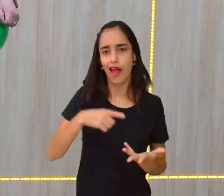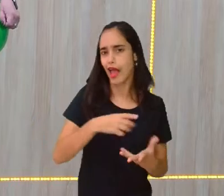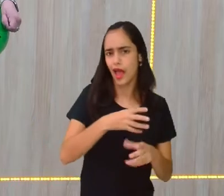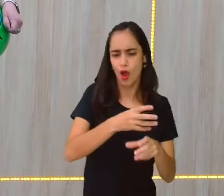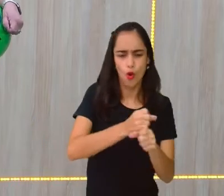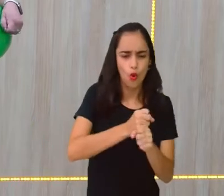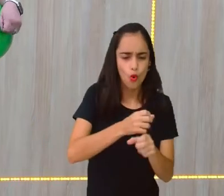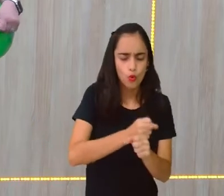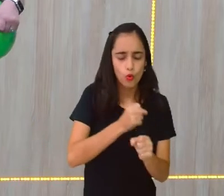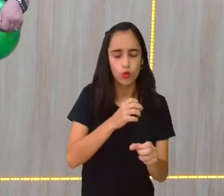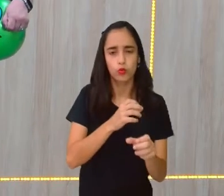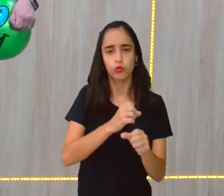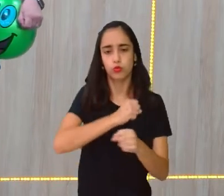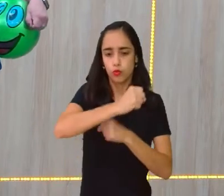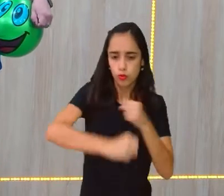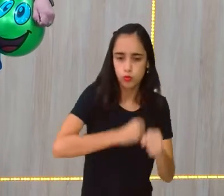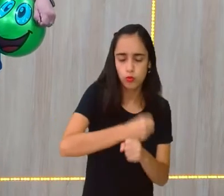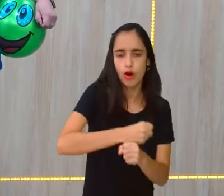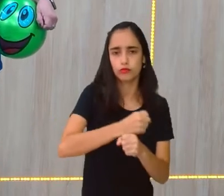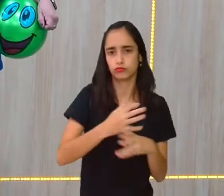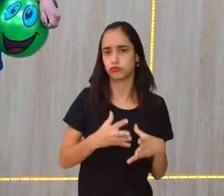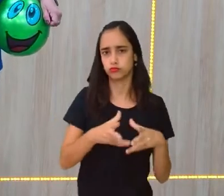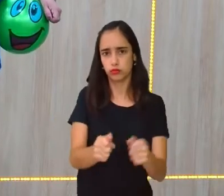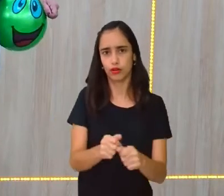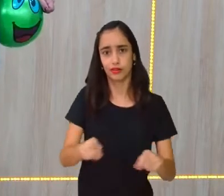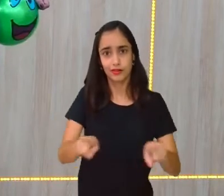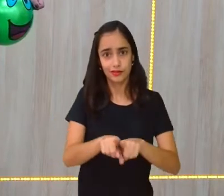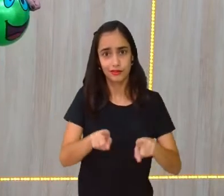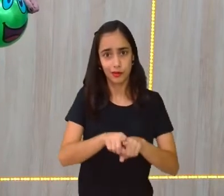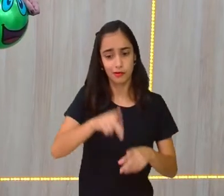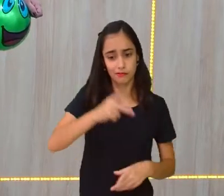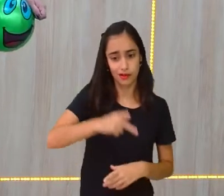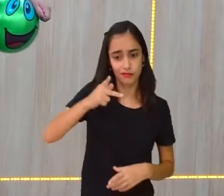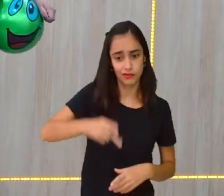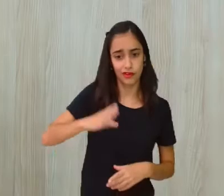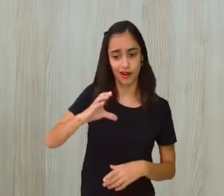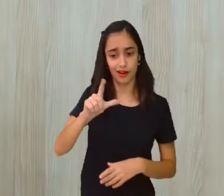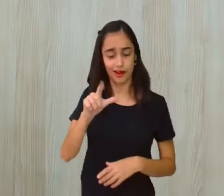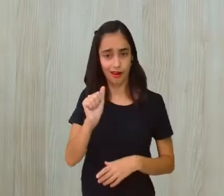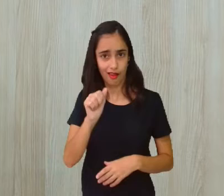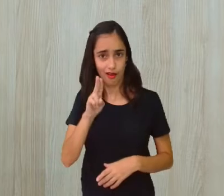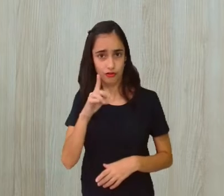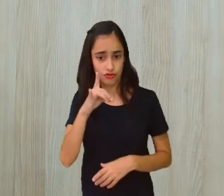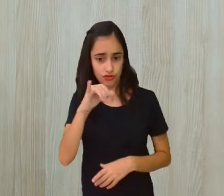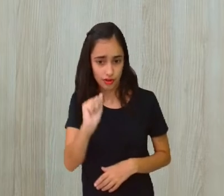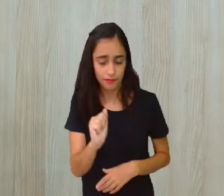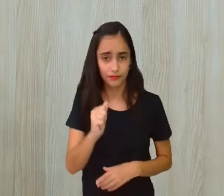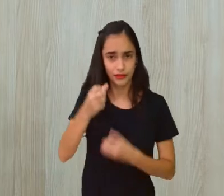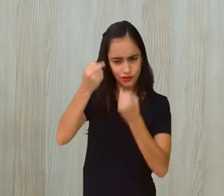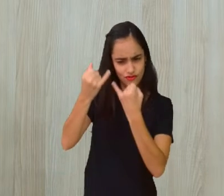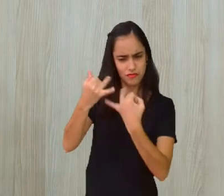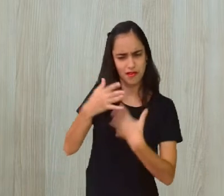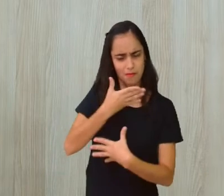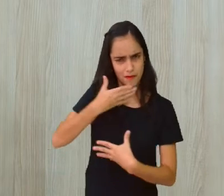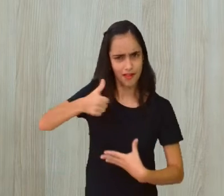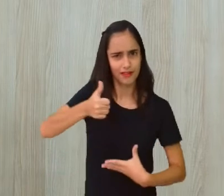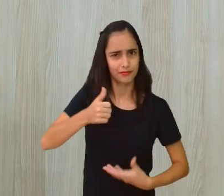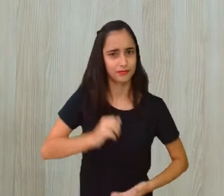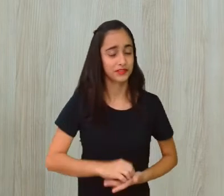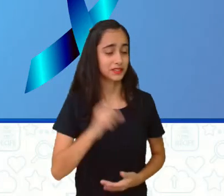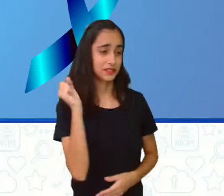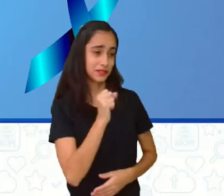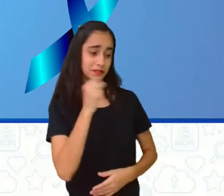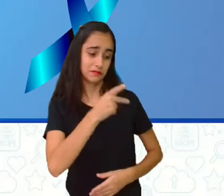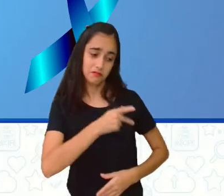dar alguns recadinhos a respeito aí desse Novembro Azul. Não é isso, Cláudia? É isso, professora Isabel. Então, nesse clima que nós estamos aí de